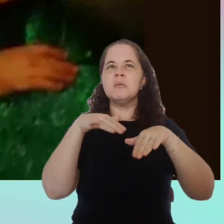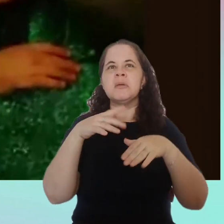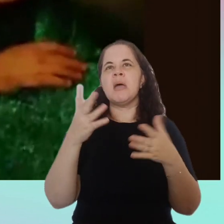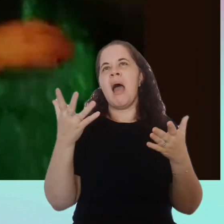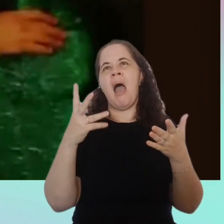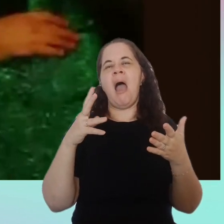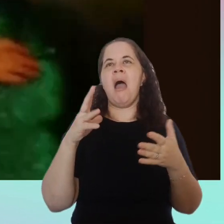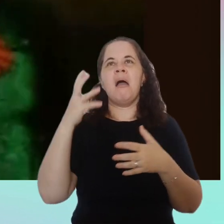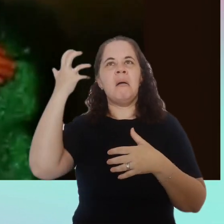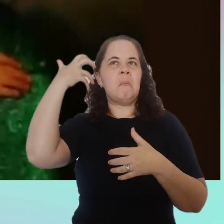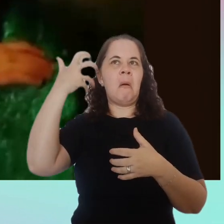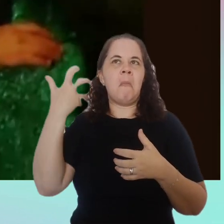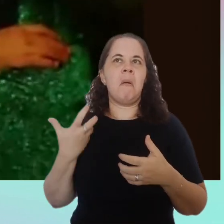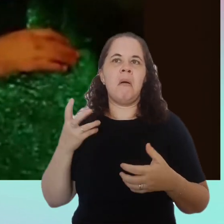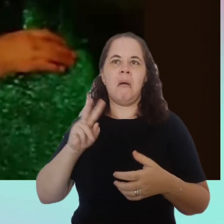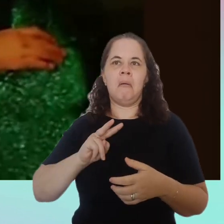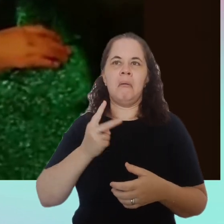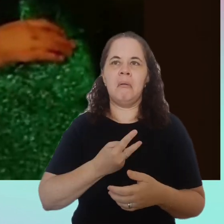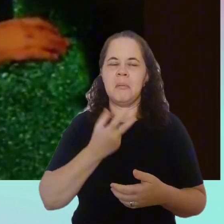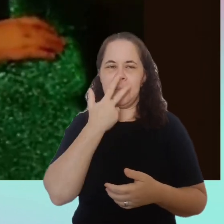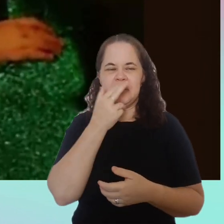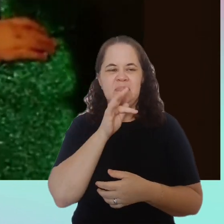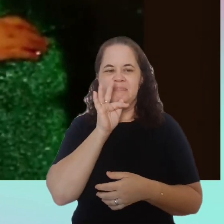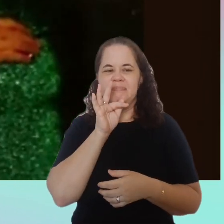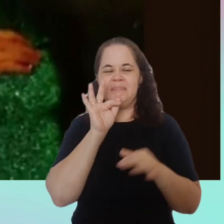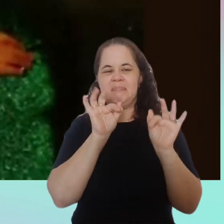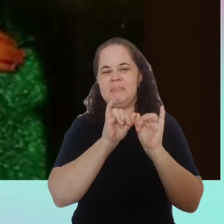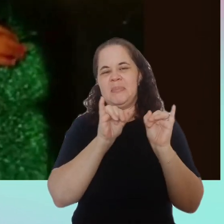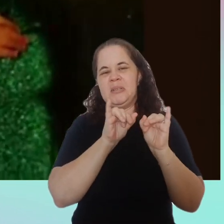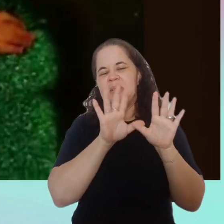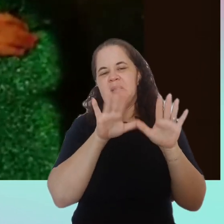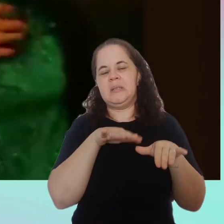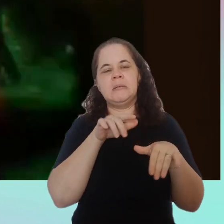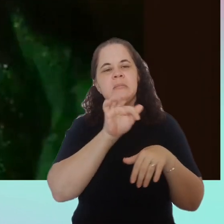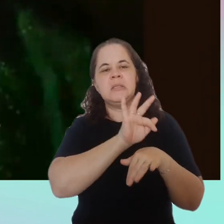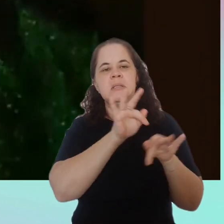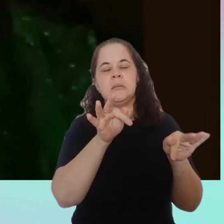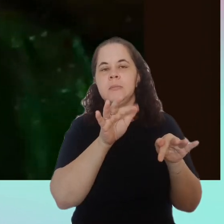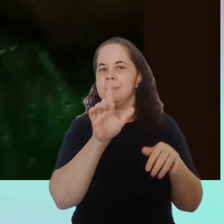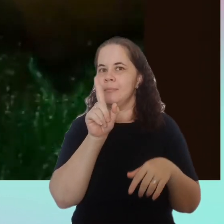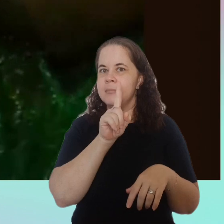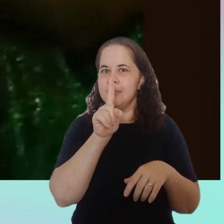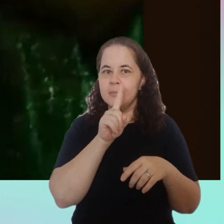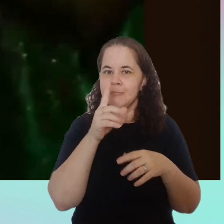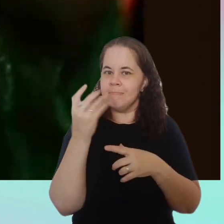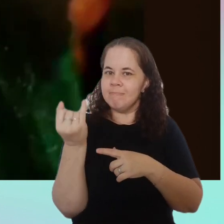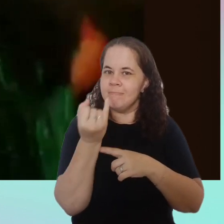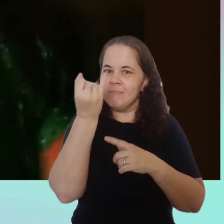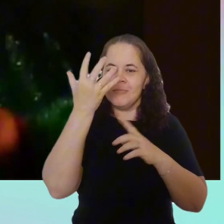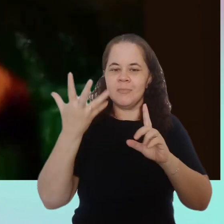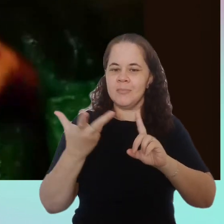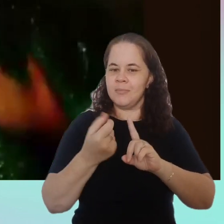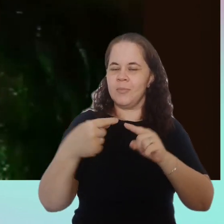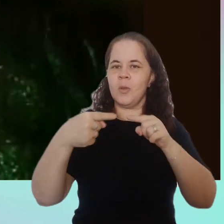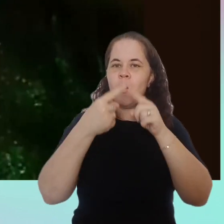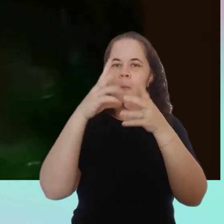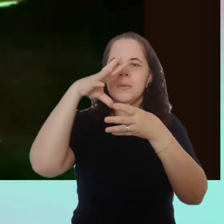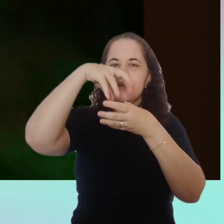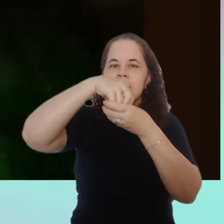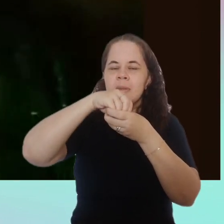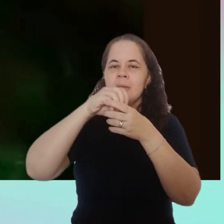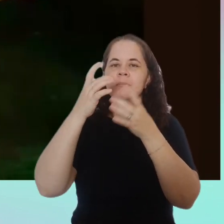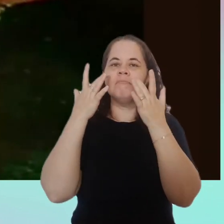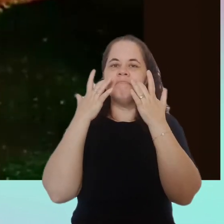é uma arte menor, quando na verdade é uma linha de trabalho do teatro, né?